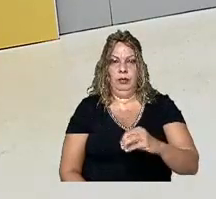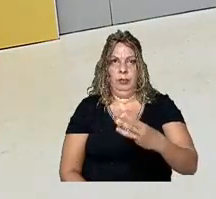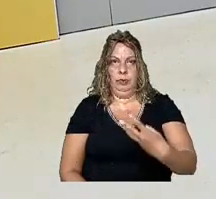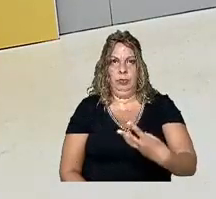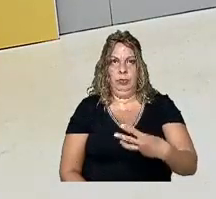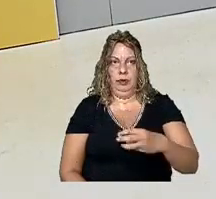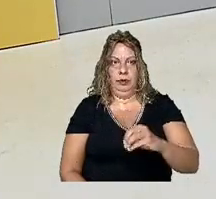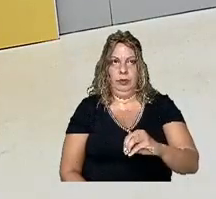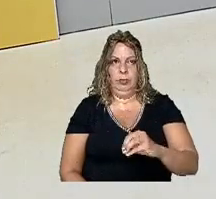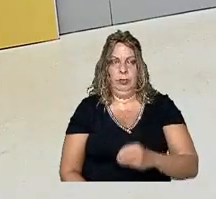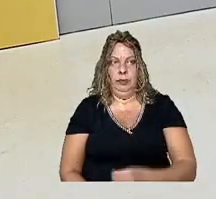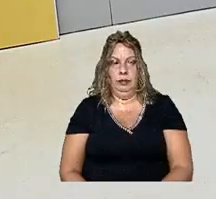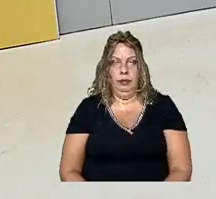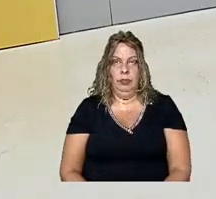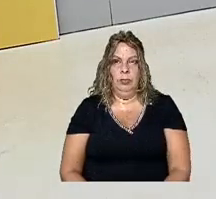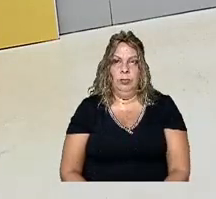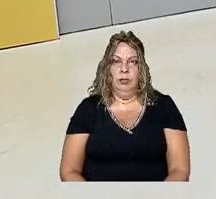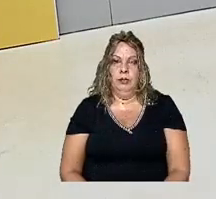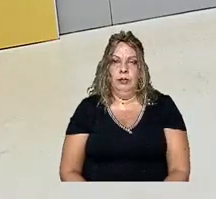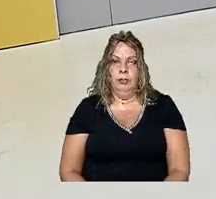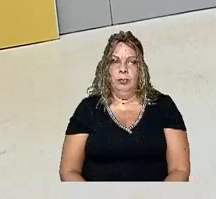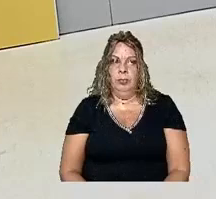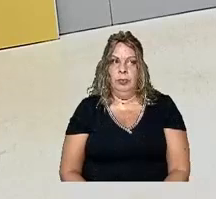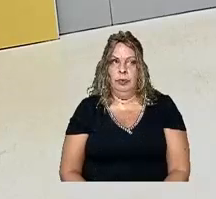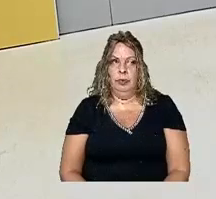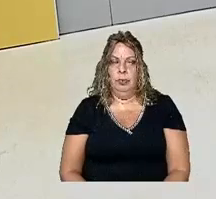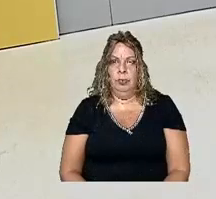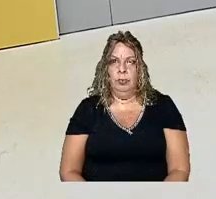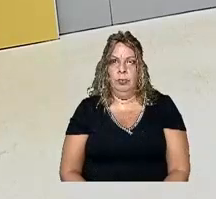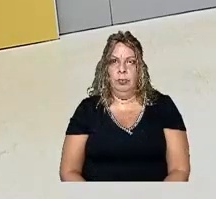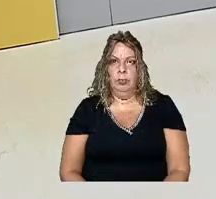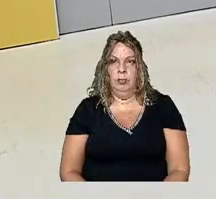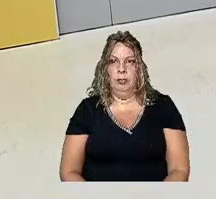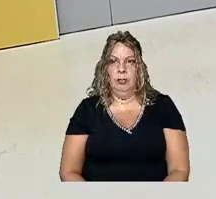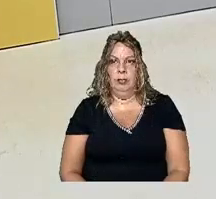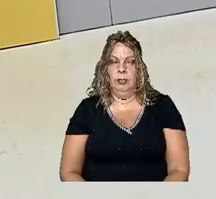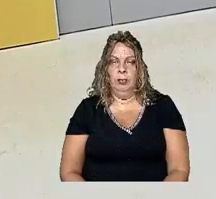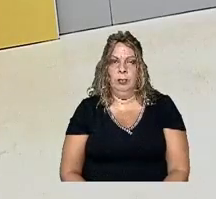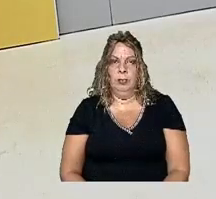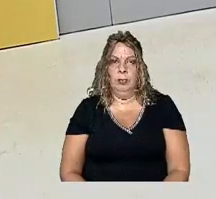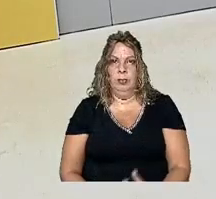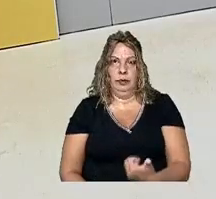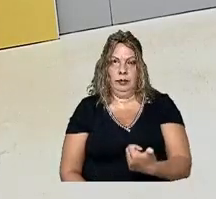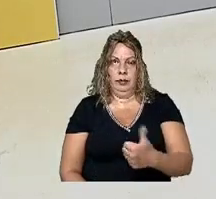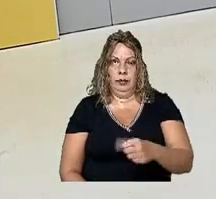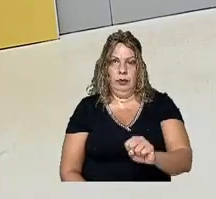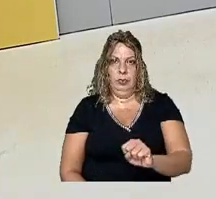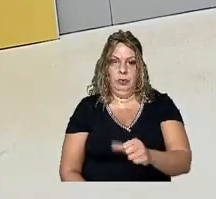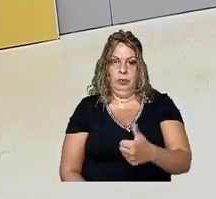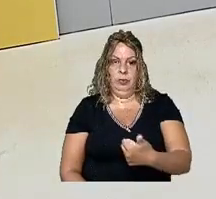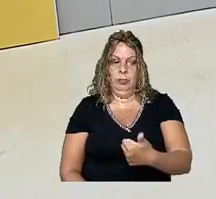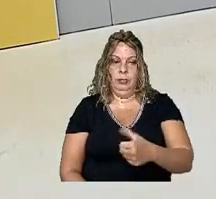30. Bolinha 30 já subiu, já saiu, já tá valendo 30. E agora